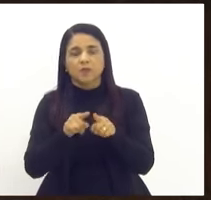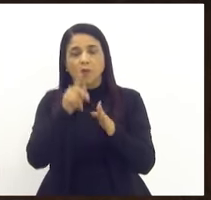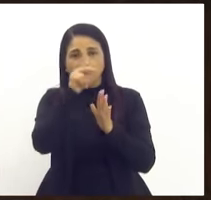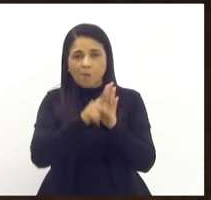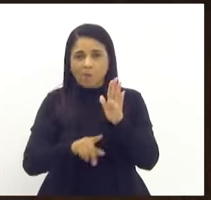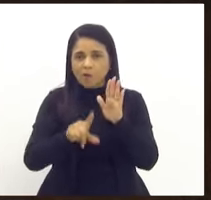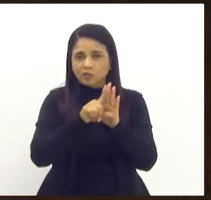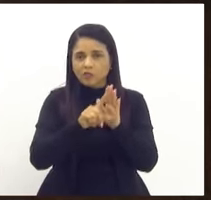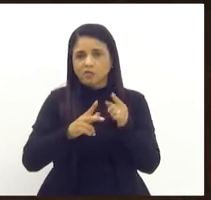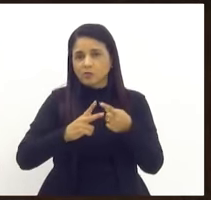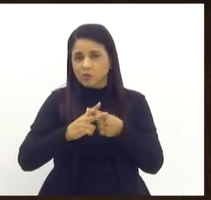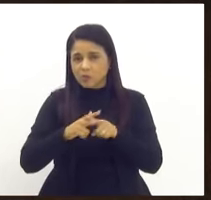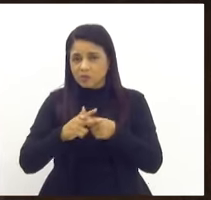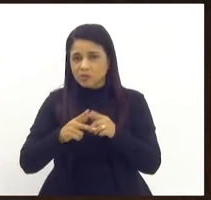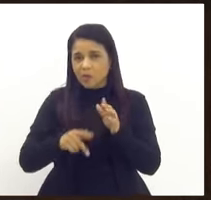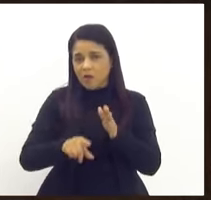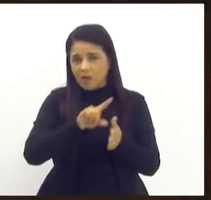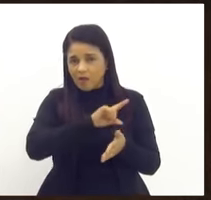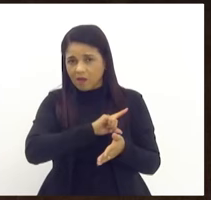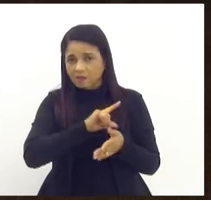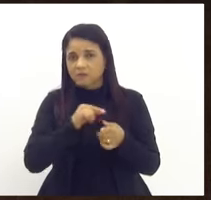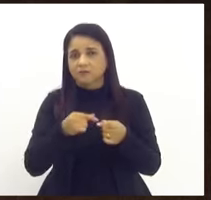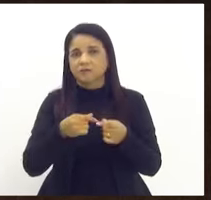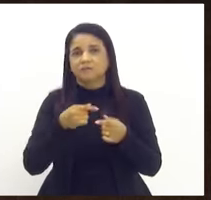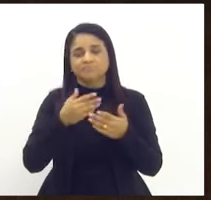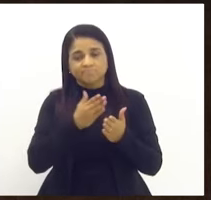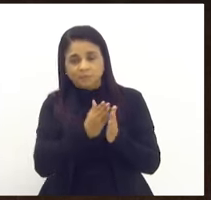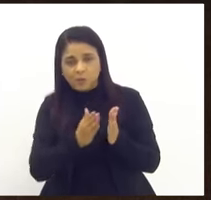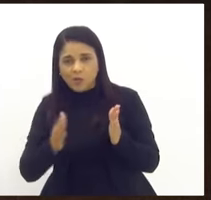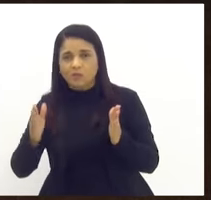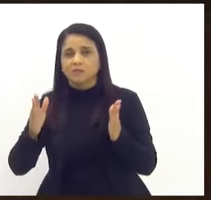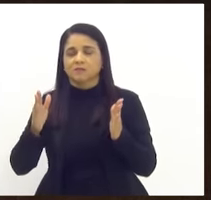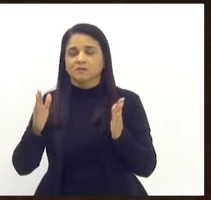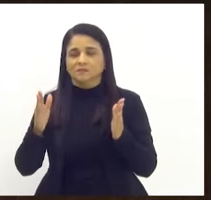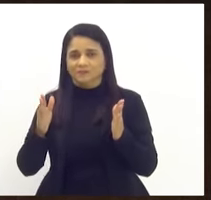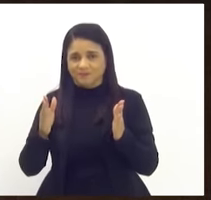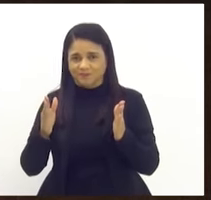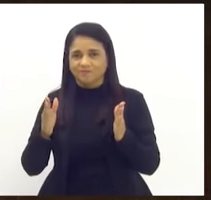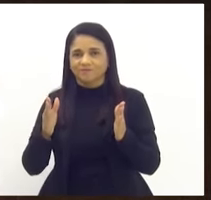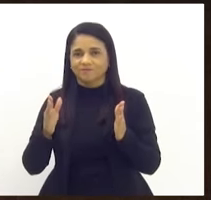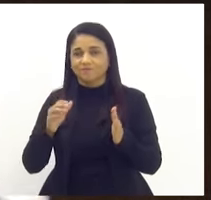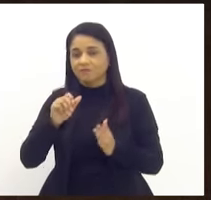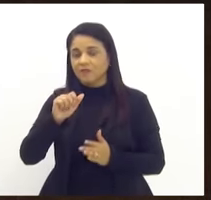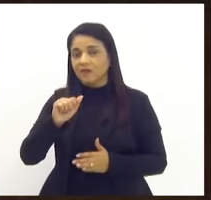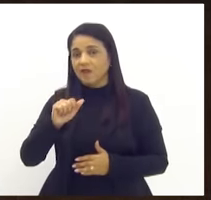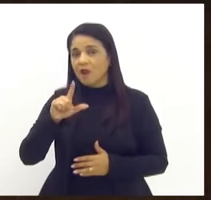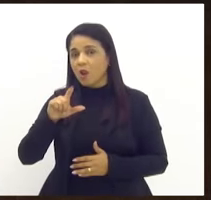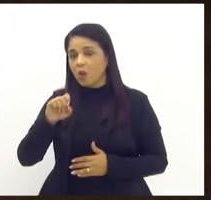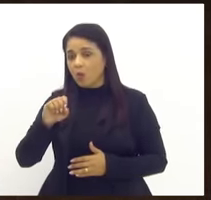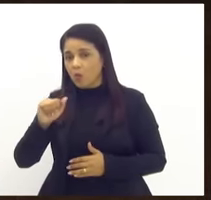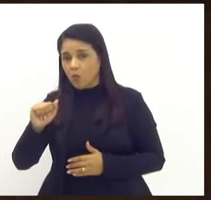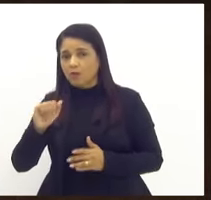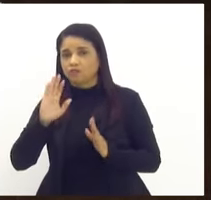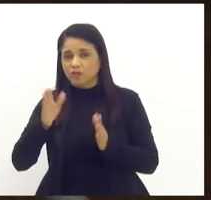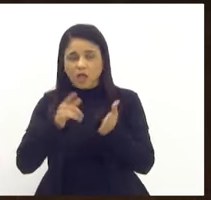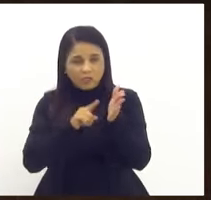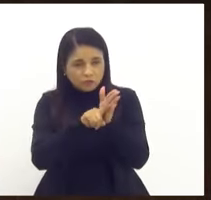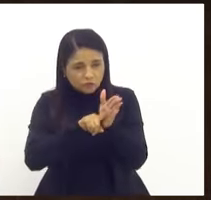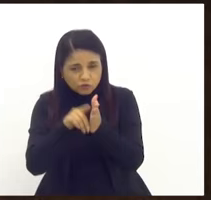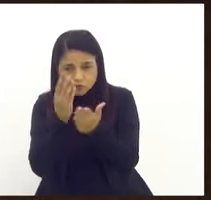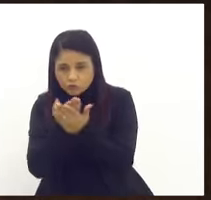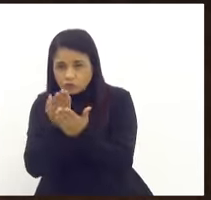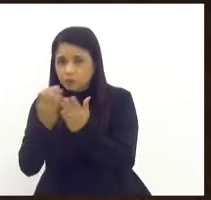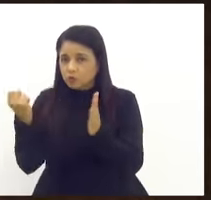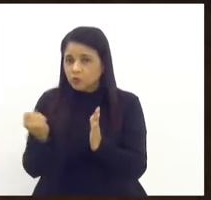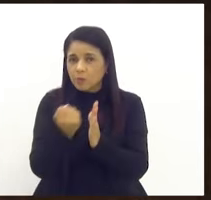de vossa excelência com essa prorrogação é corrigida na Loa já teve o estudo de impacto tanto da